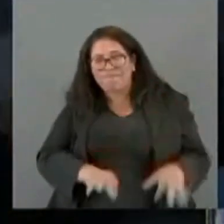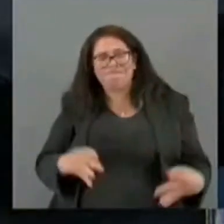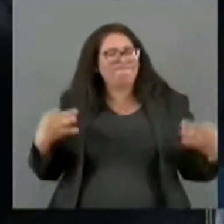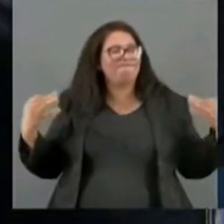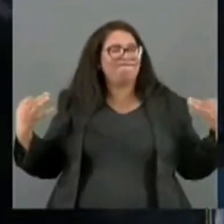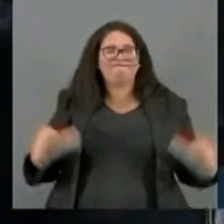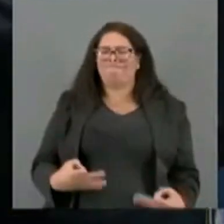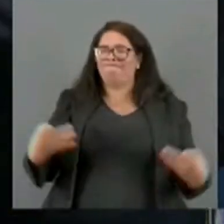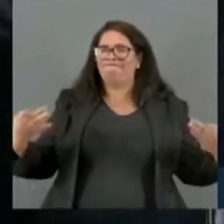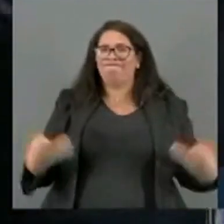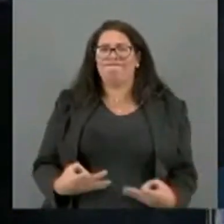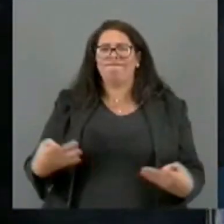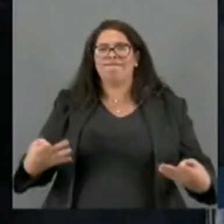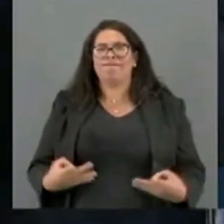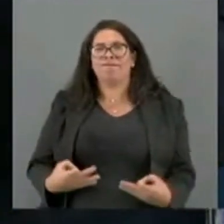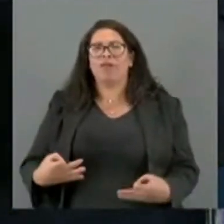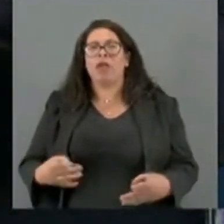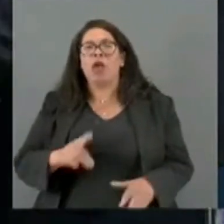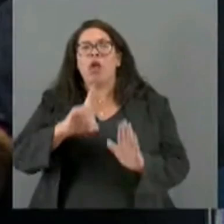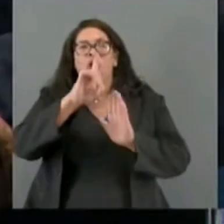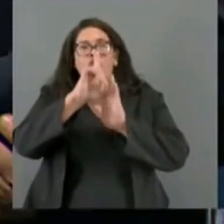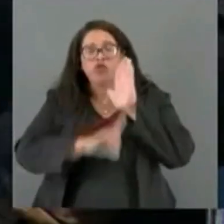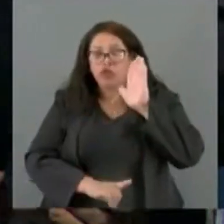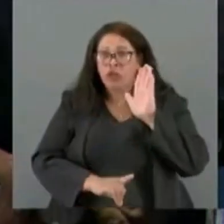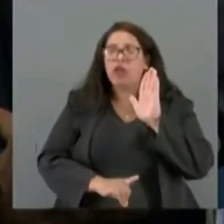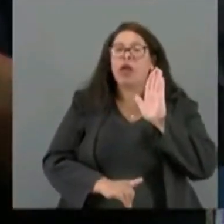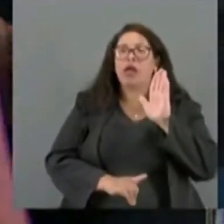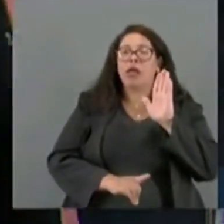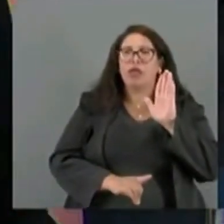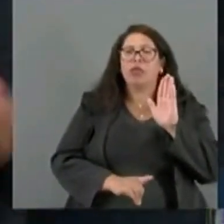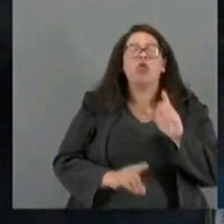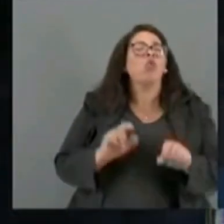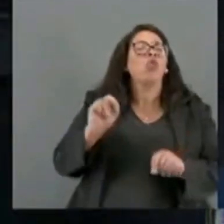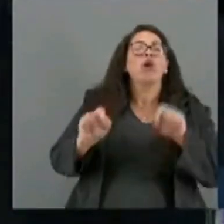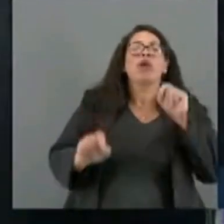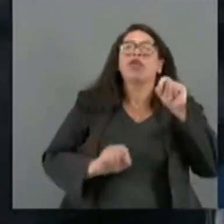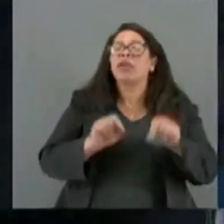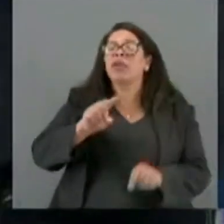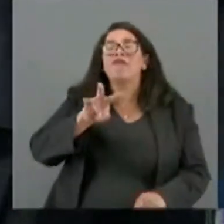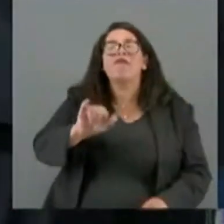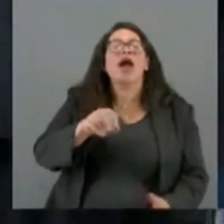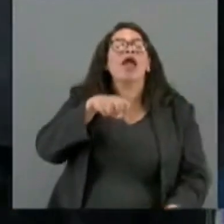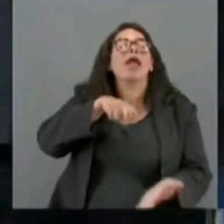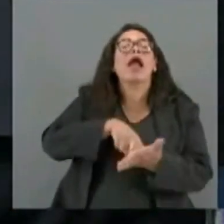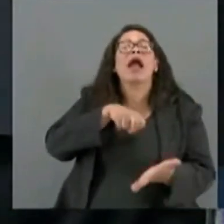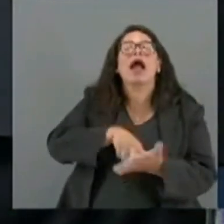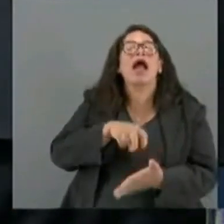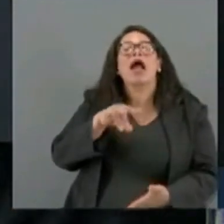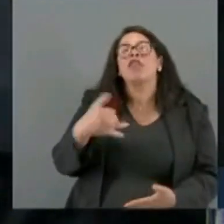direito material, que é o direito, é o feminicídio, e as medidas alternativas.